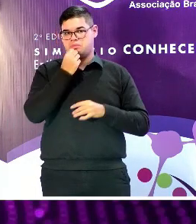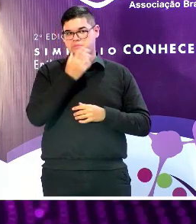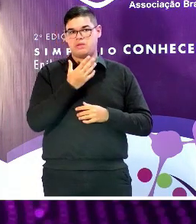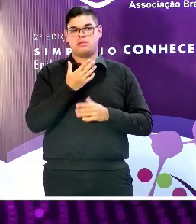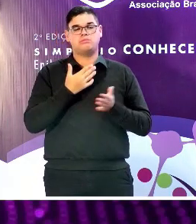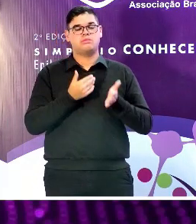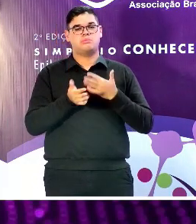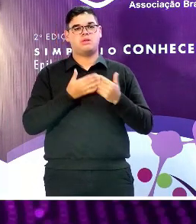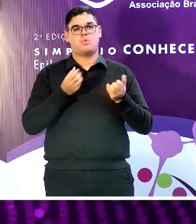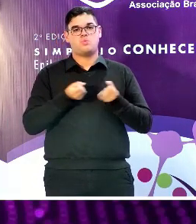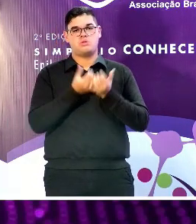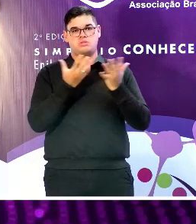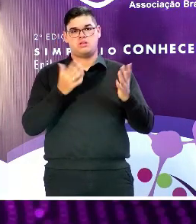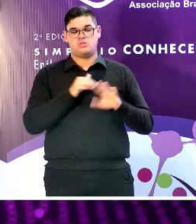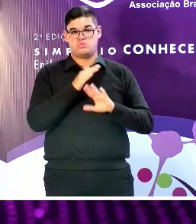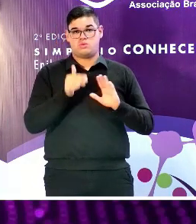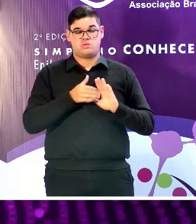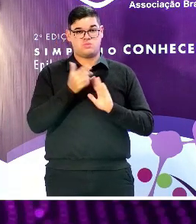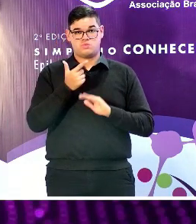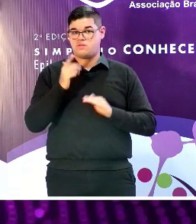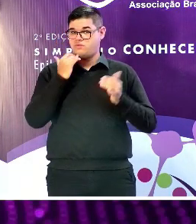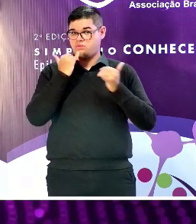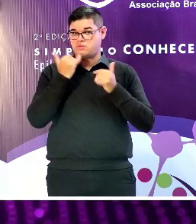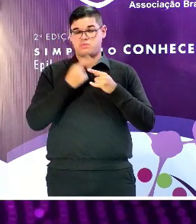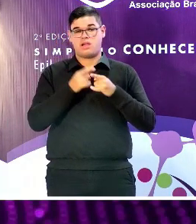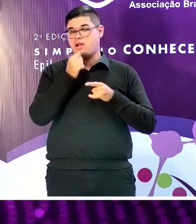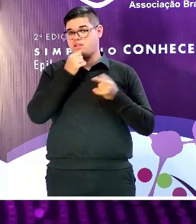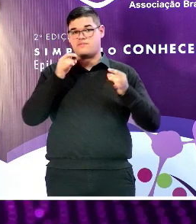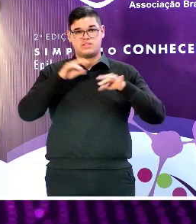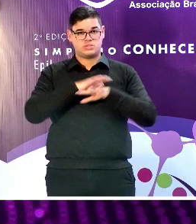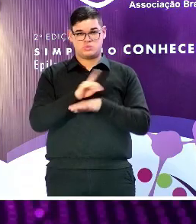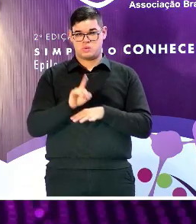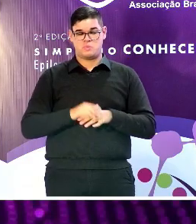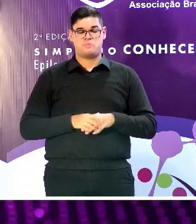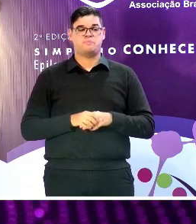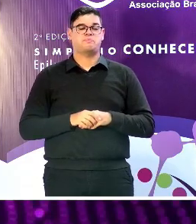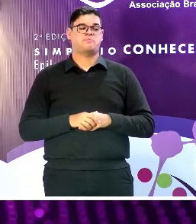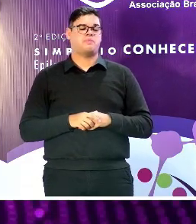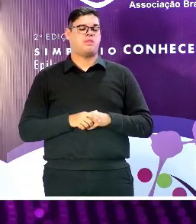quantidade toda. Eu não trouxe essa informação porque a gente não finalizou ainda.